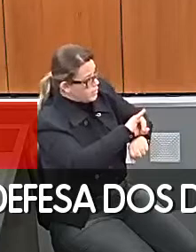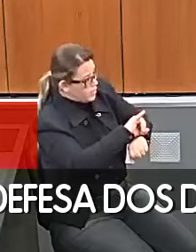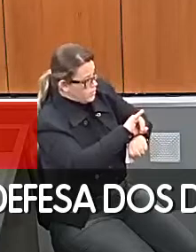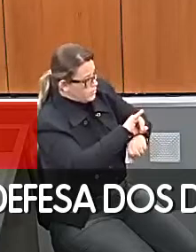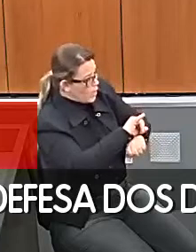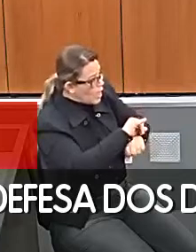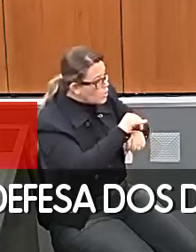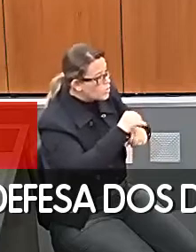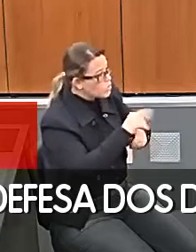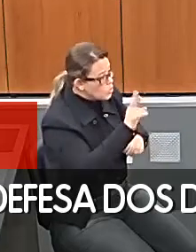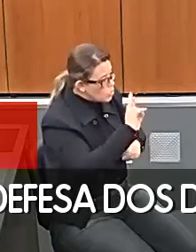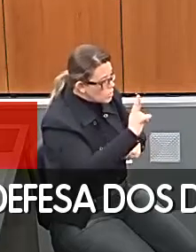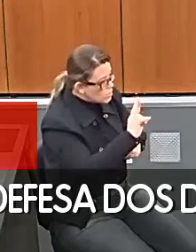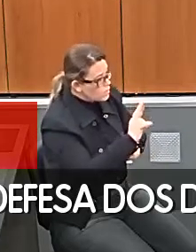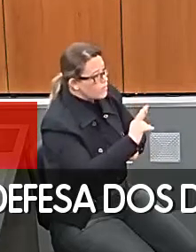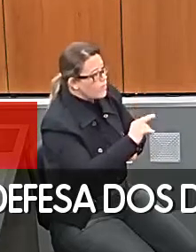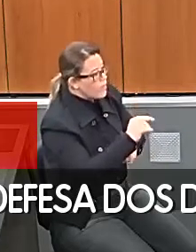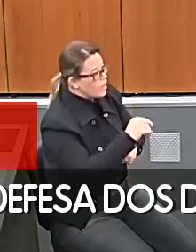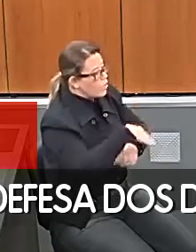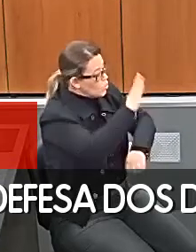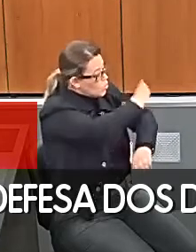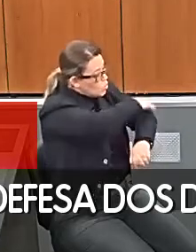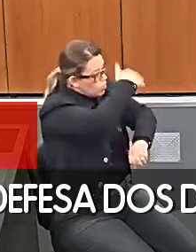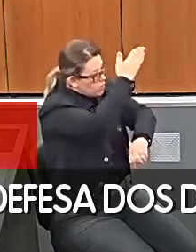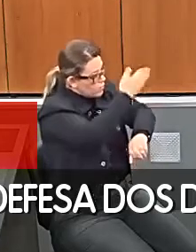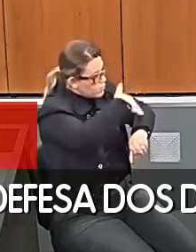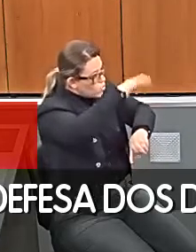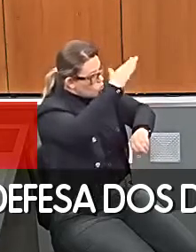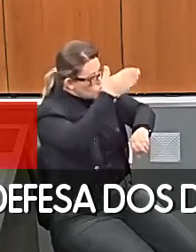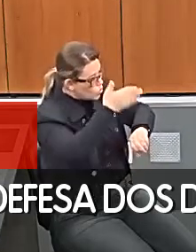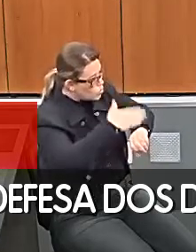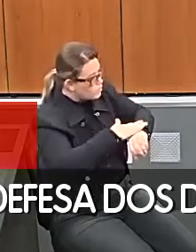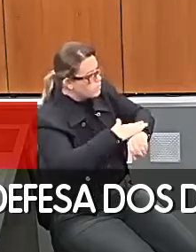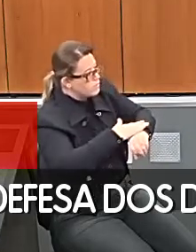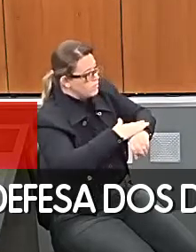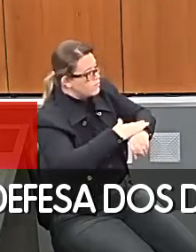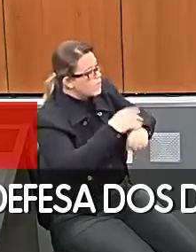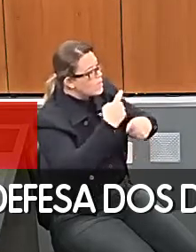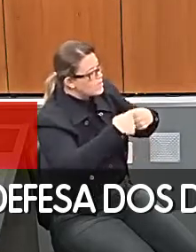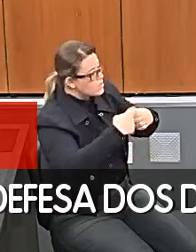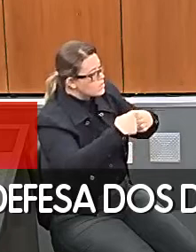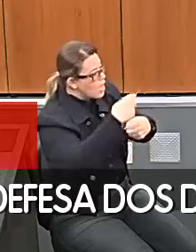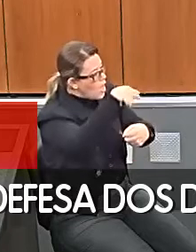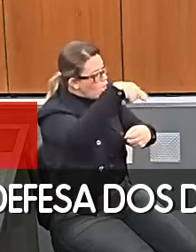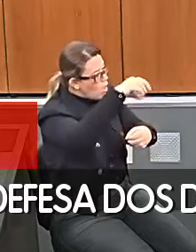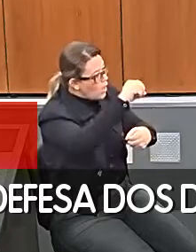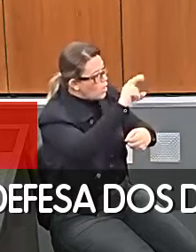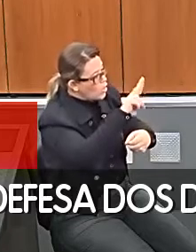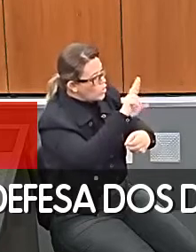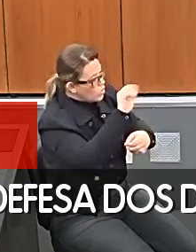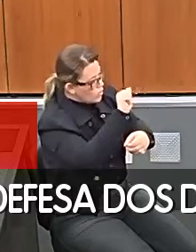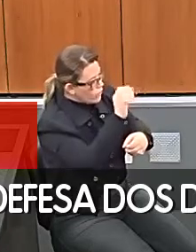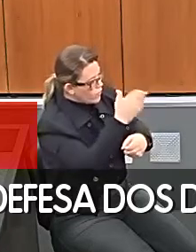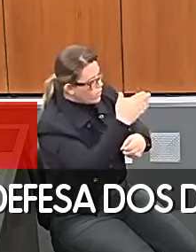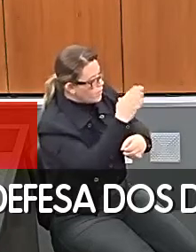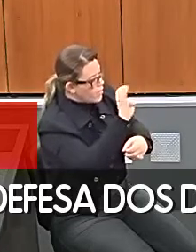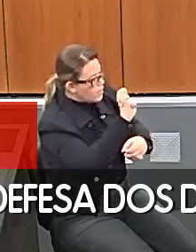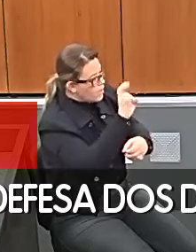Da regional. Tem, de Monlevade, né? Não, Itabira também tem. Nova Era. Nova